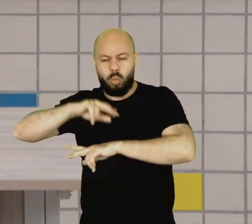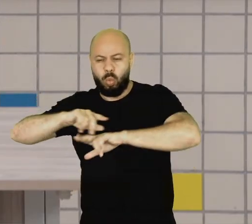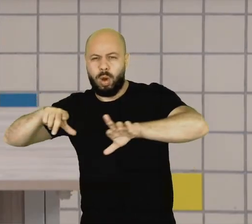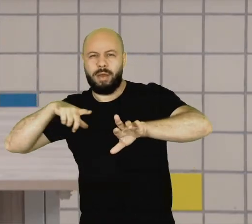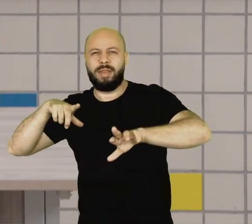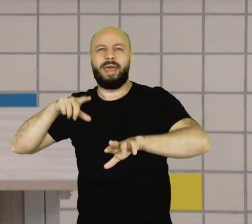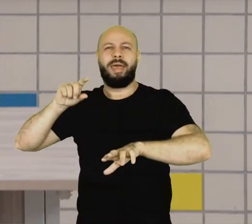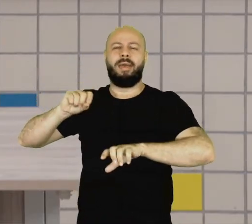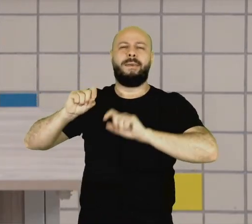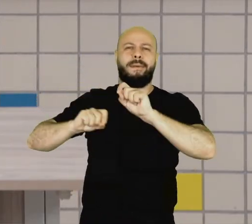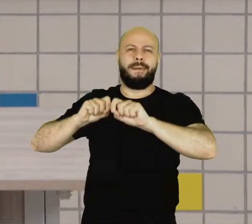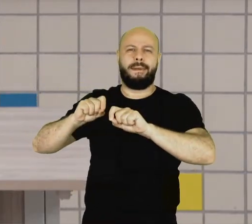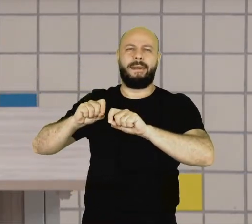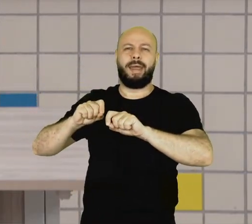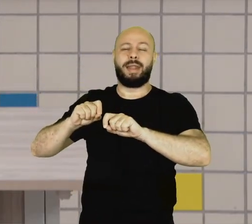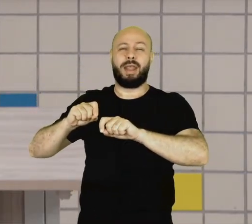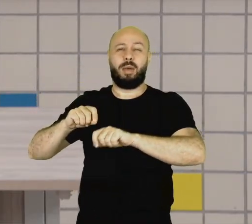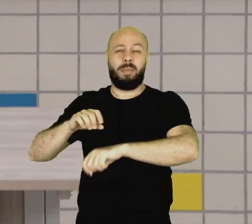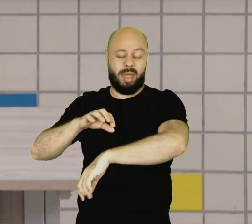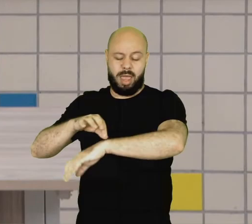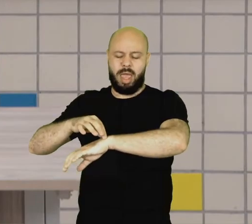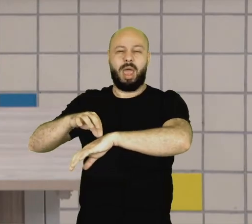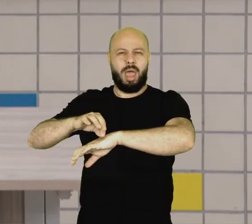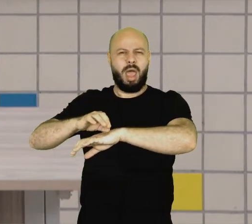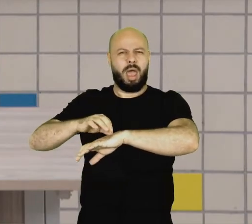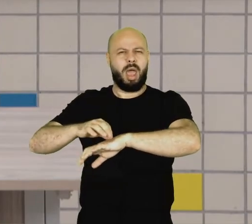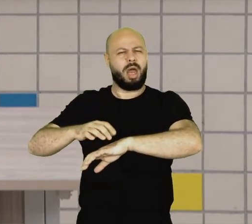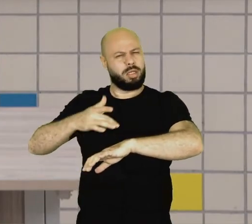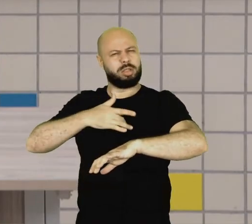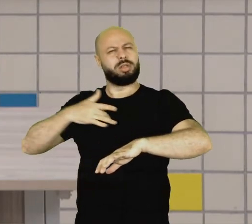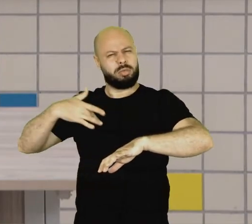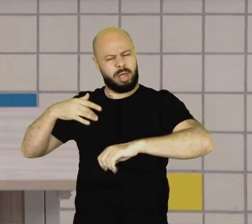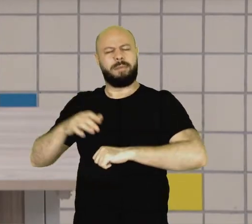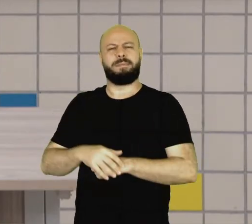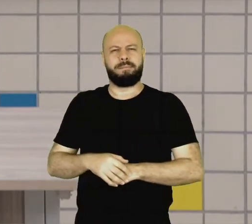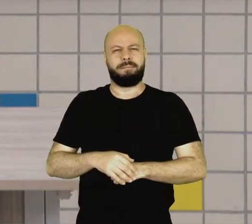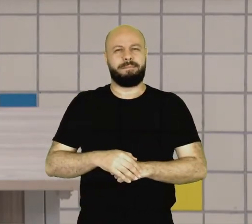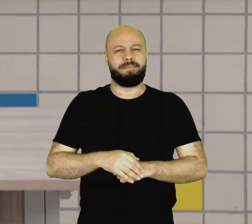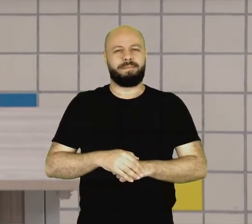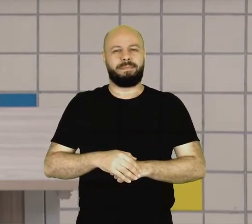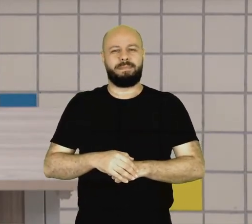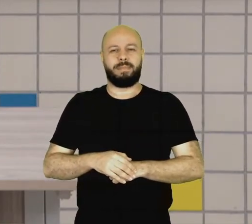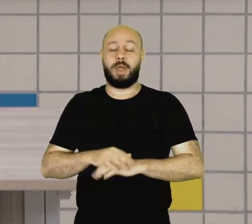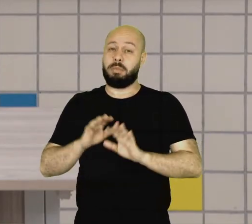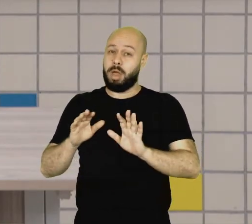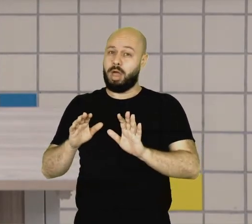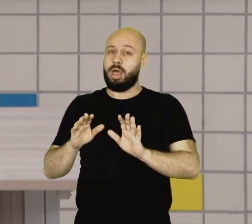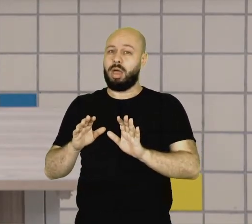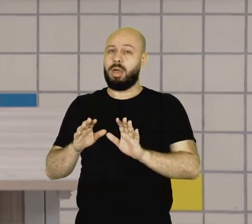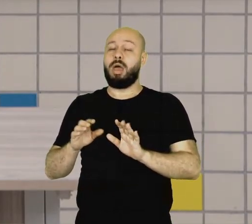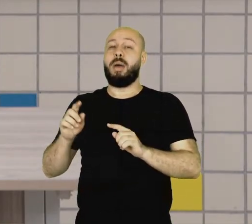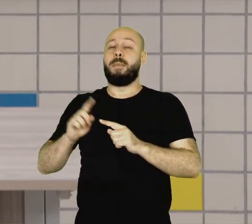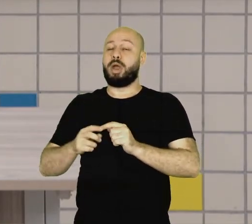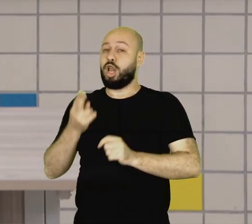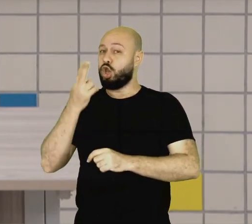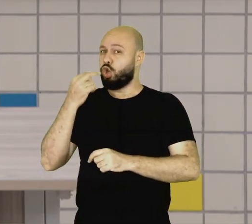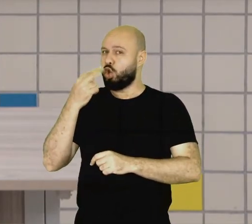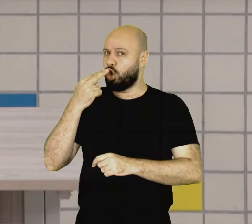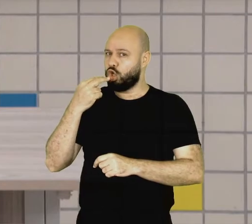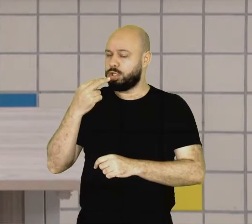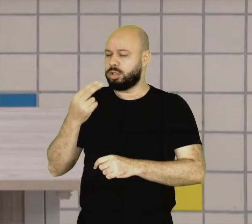são considerados de uma carne extremamente saudável, né? Isso segundo por fatores nutricionais.